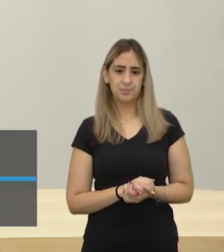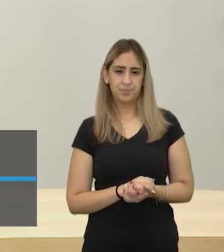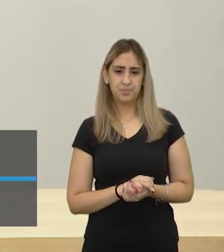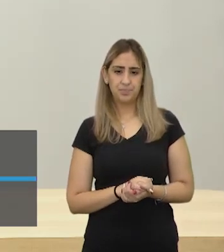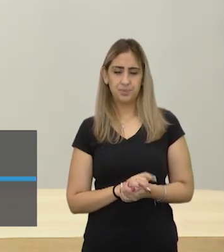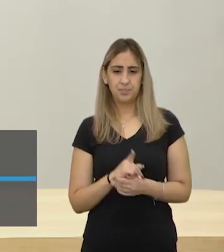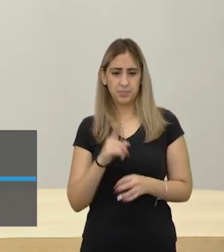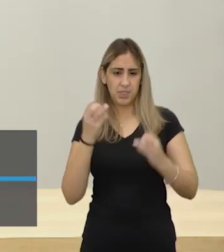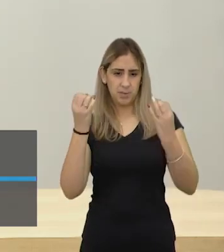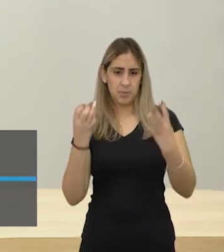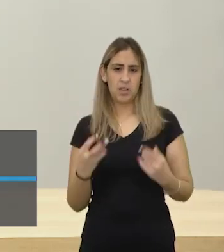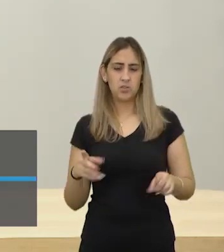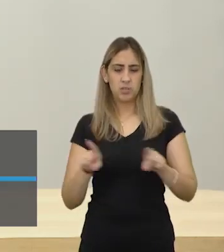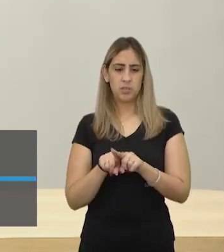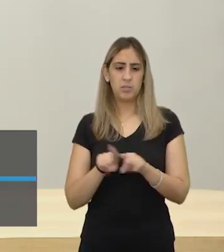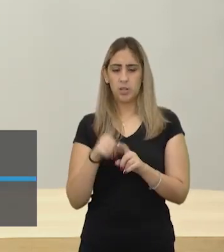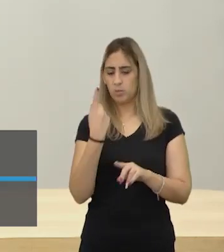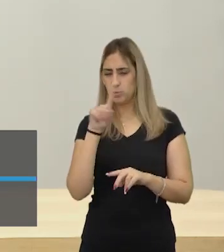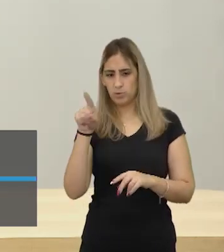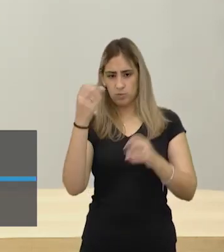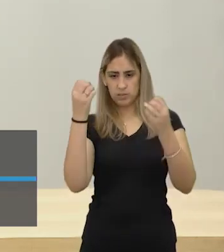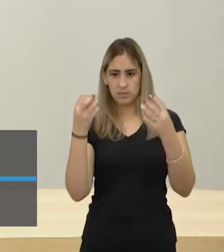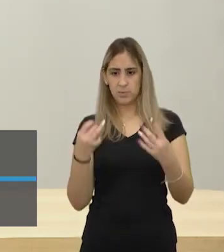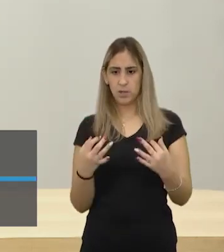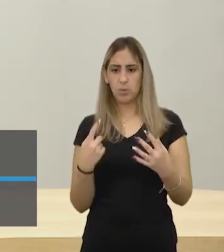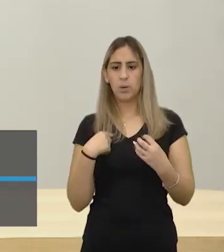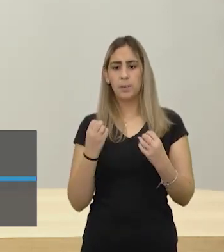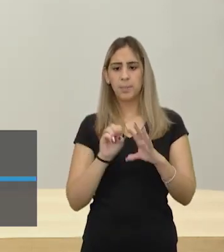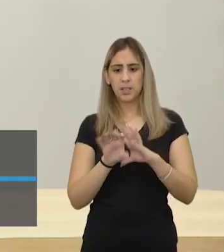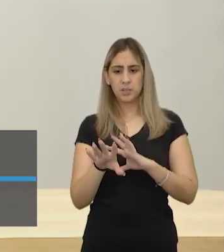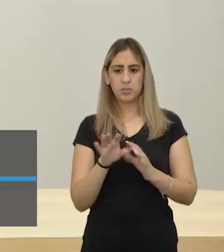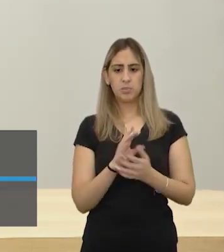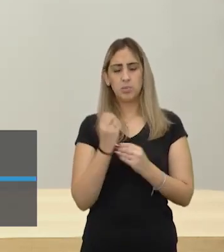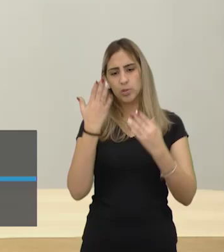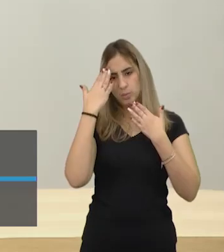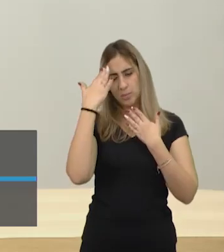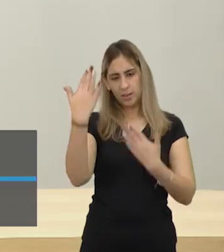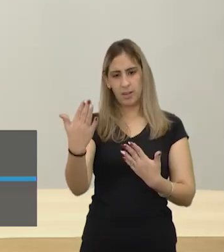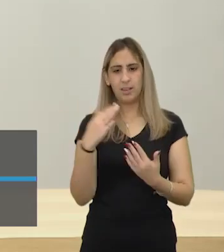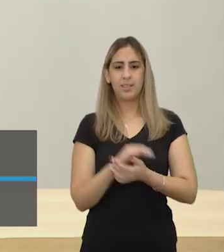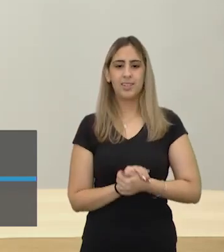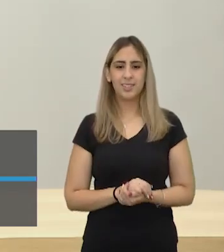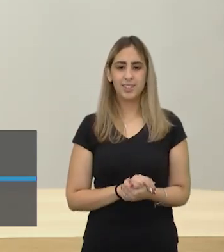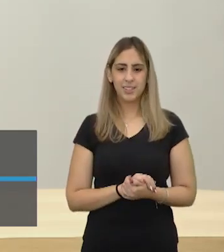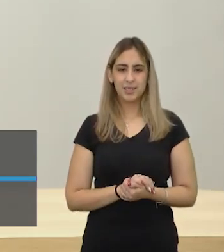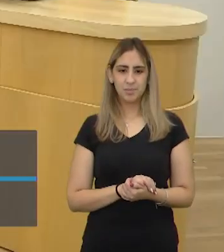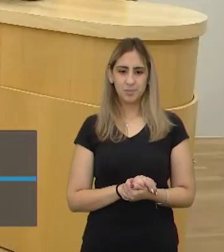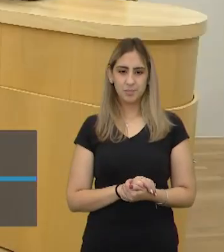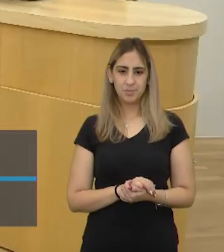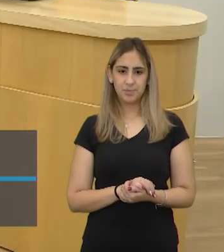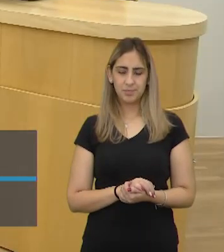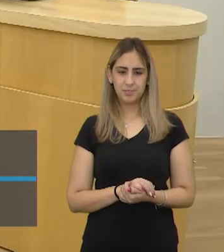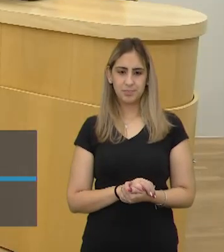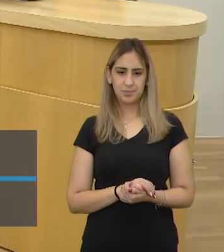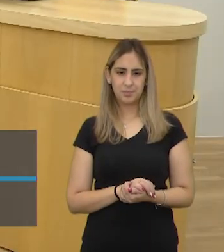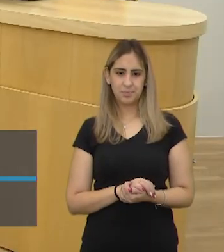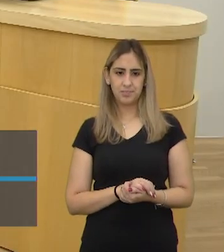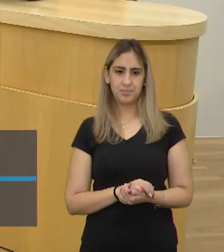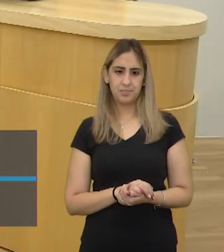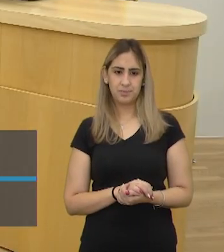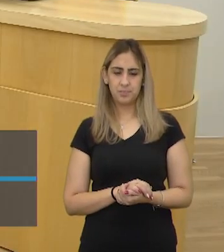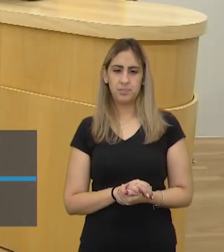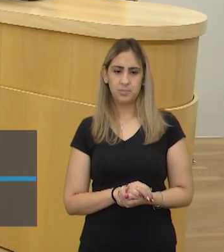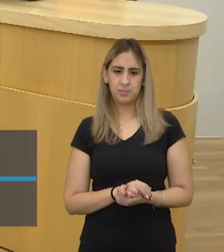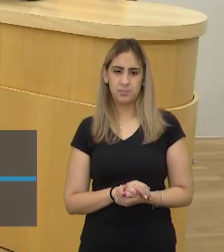e explicativa, a última que você explicou, passou. Muito obrigada Muito aí legal. pela contribuição. Vou apagar esse adversativa que ficou aqui em cima